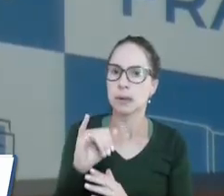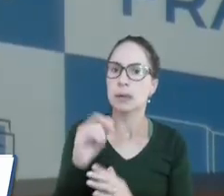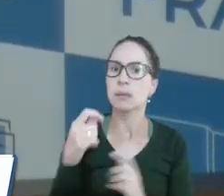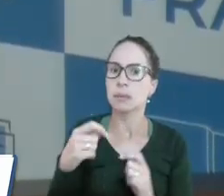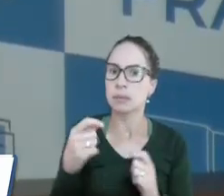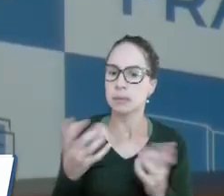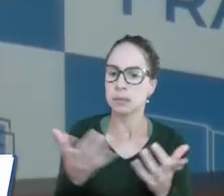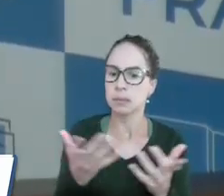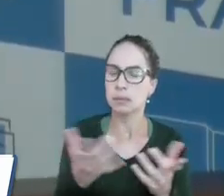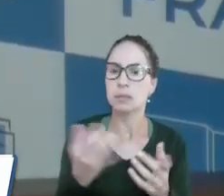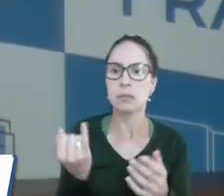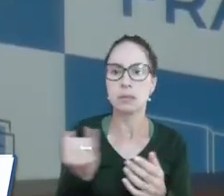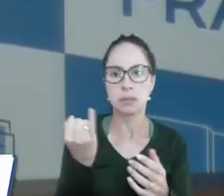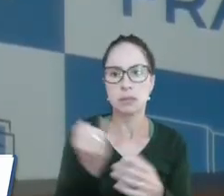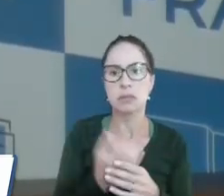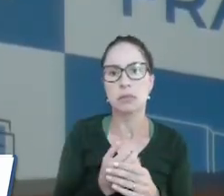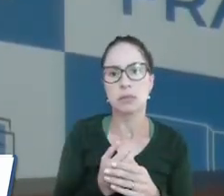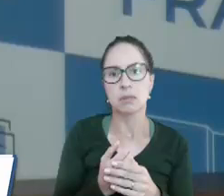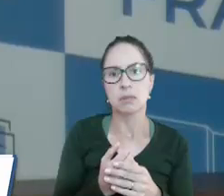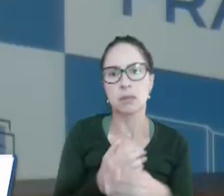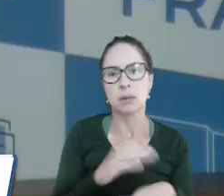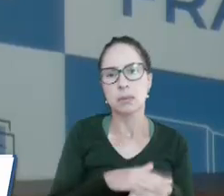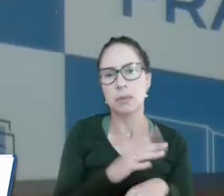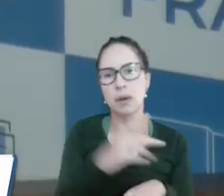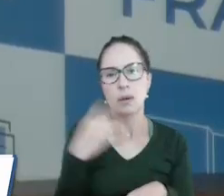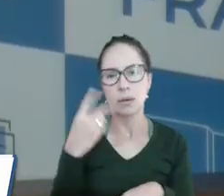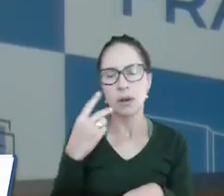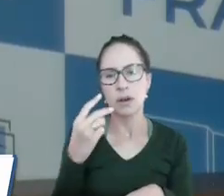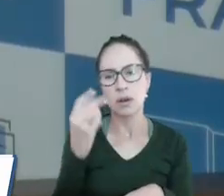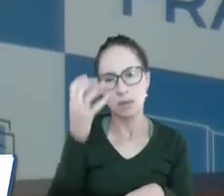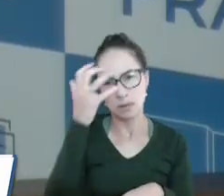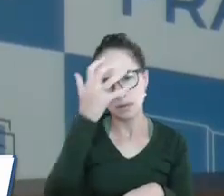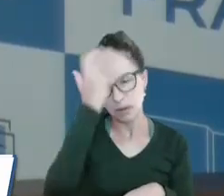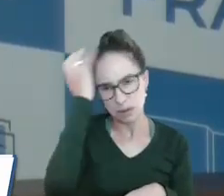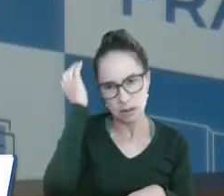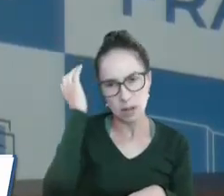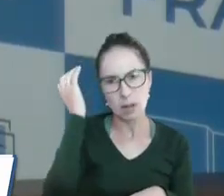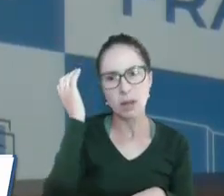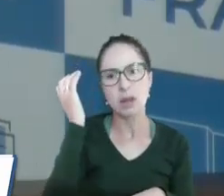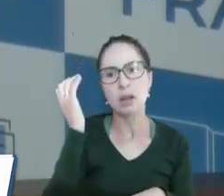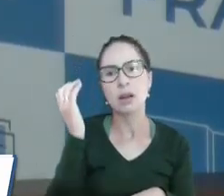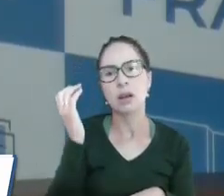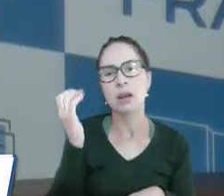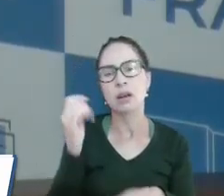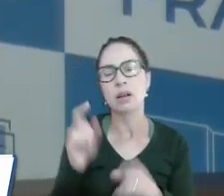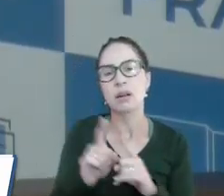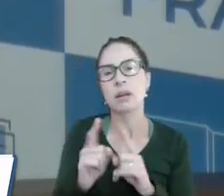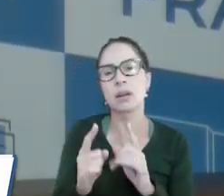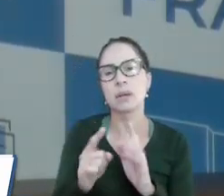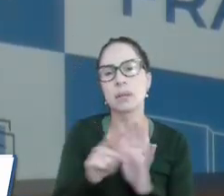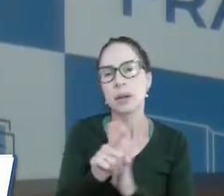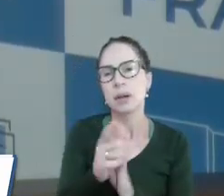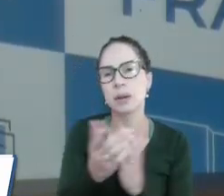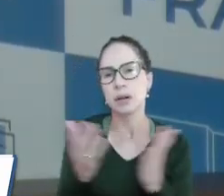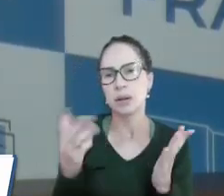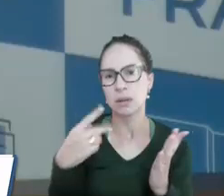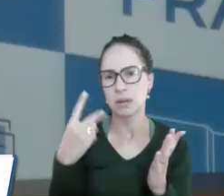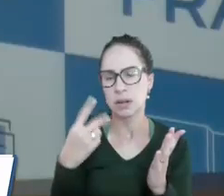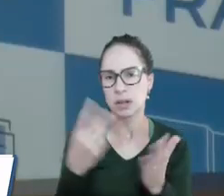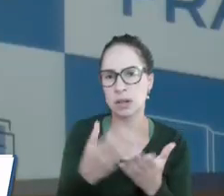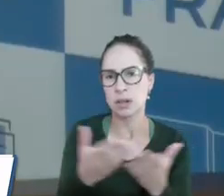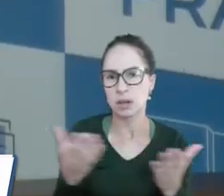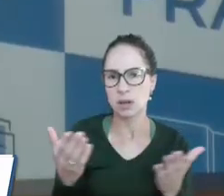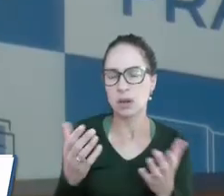momento. Conforme disse o vereador Fran Sérgio, até perguntou para os nossos nobres colegas